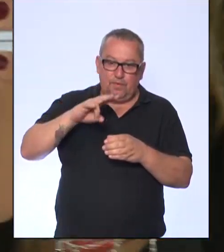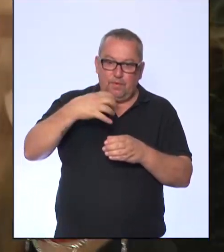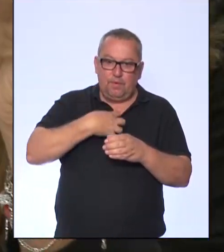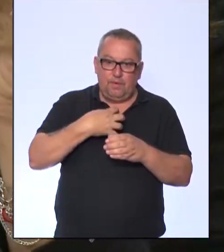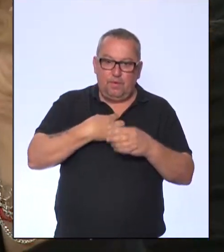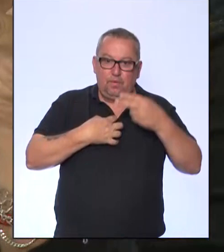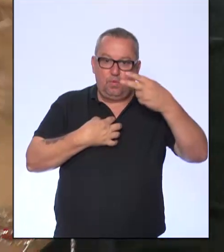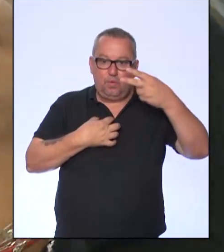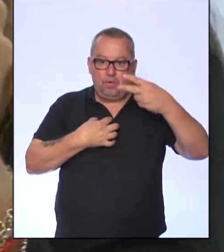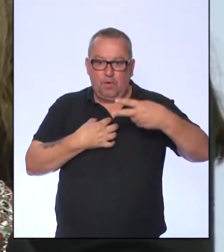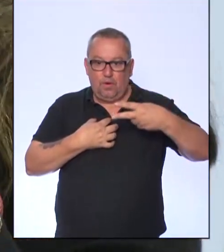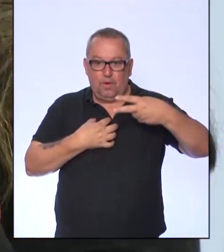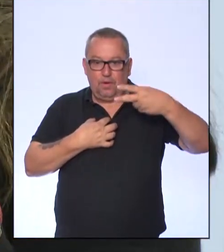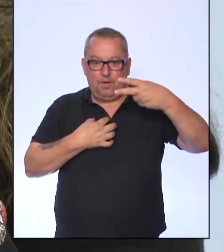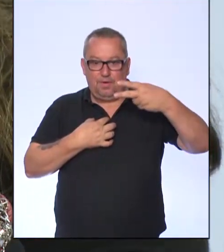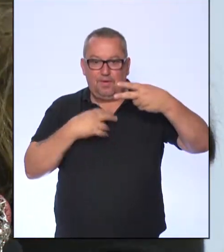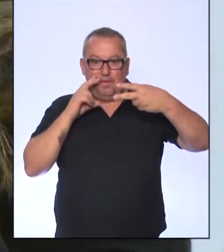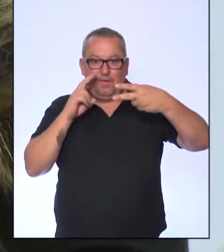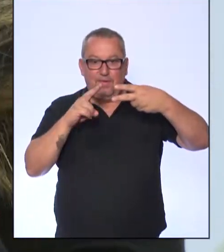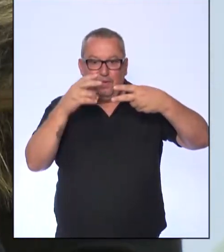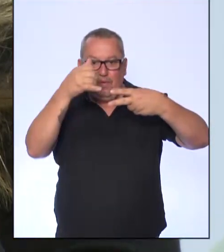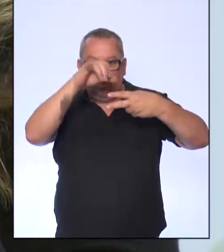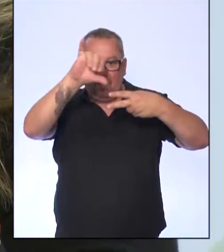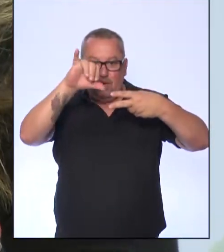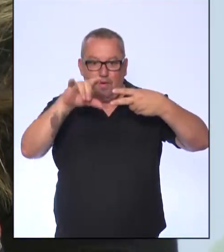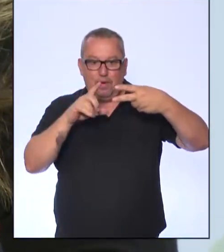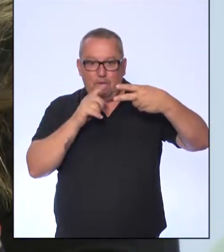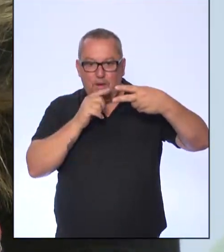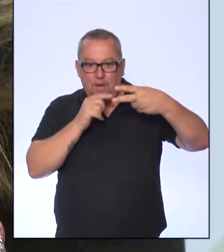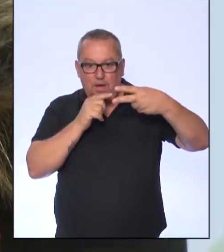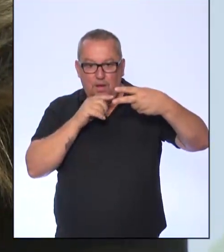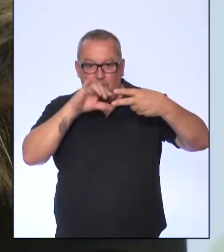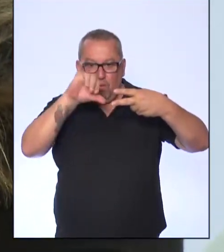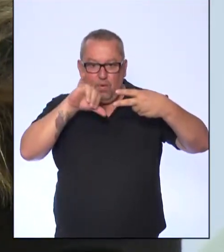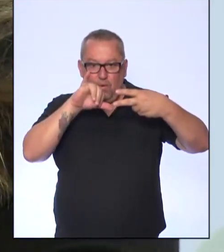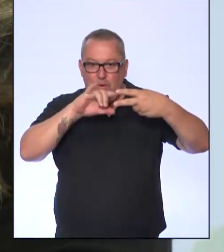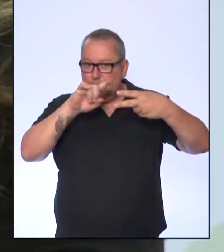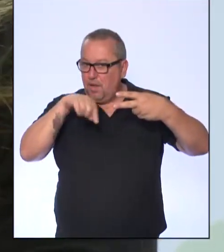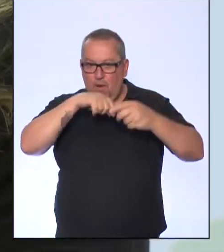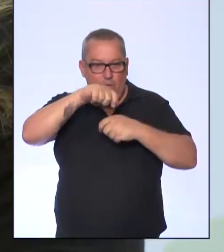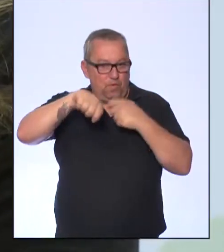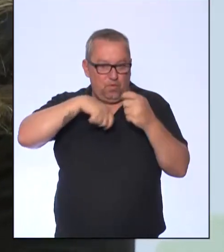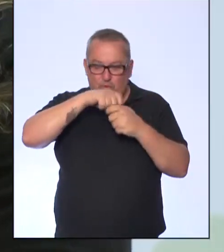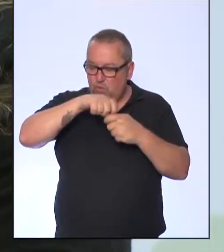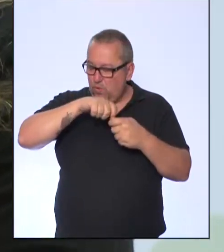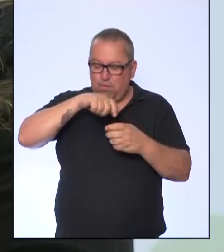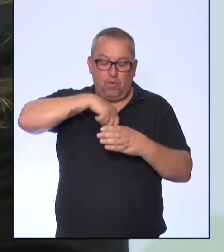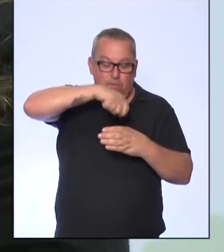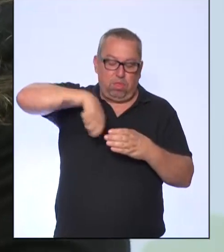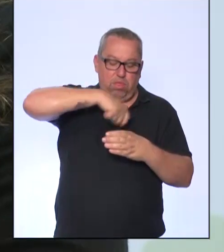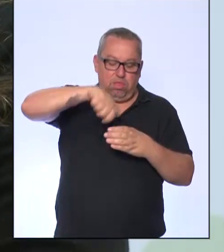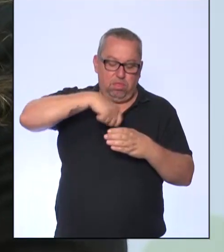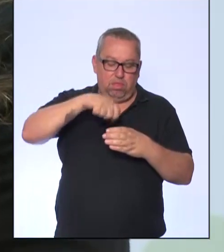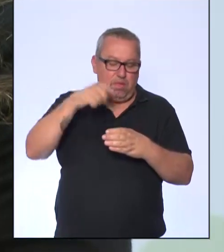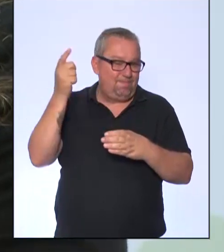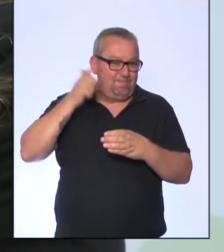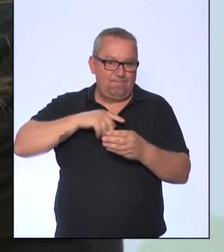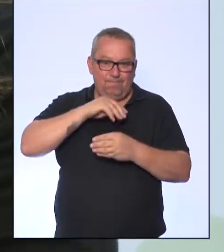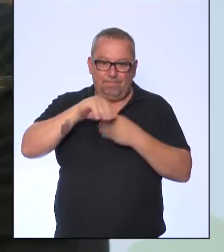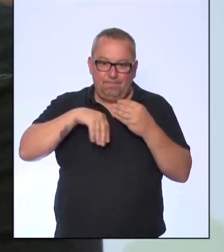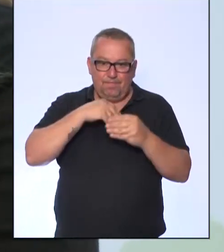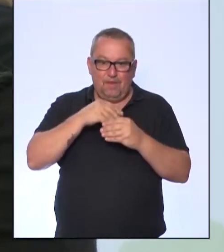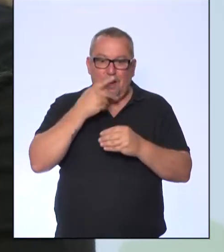as duas fases, ó. Temos duas fases. Então, a água e o óleo, eles não se misturam, mesmo se a gente tentar